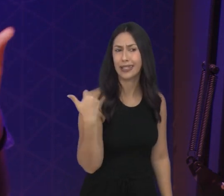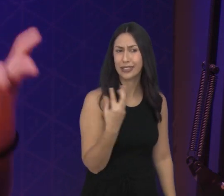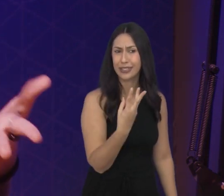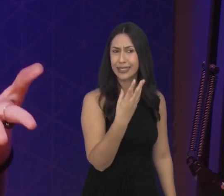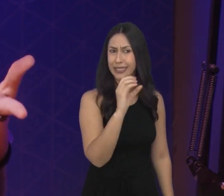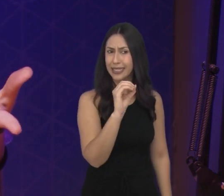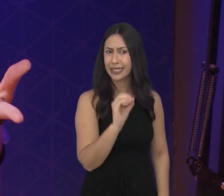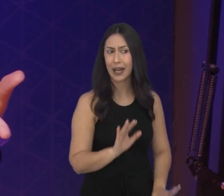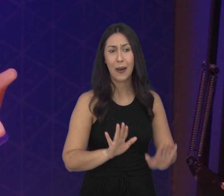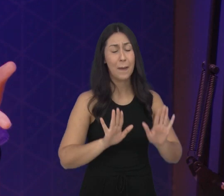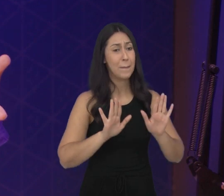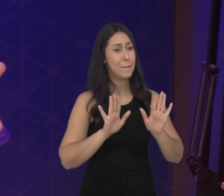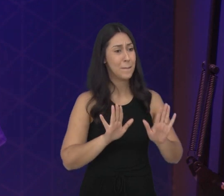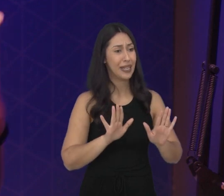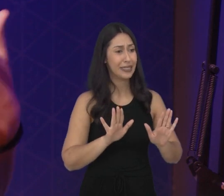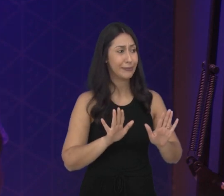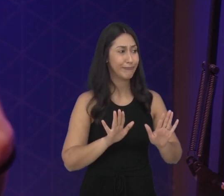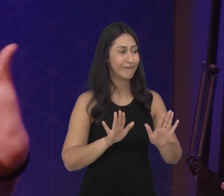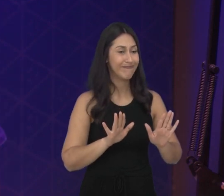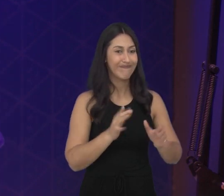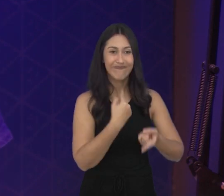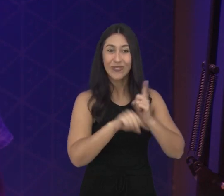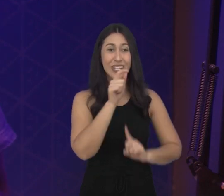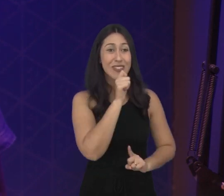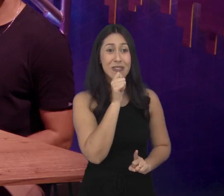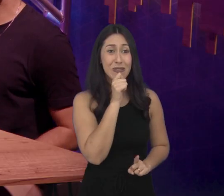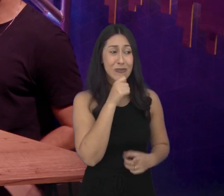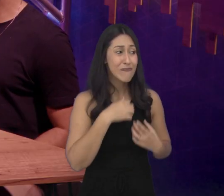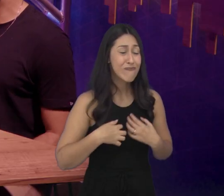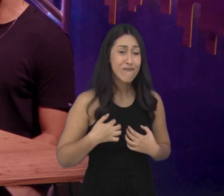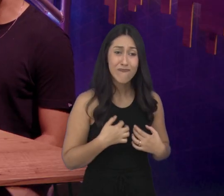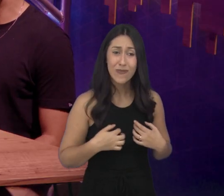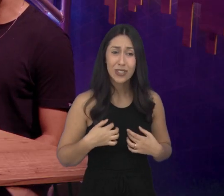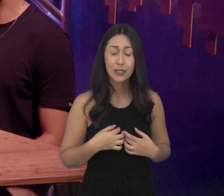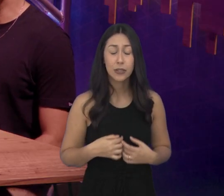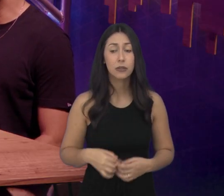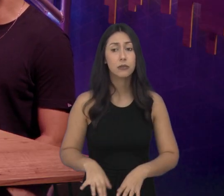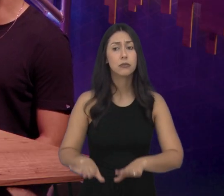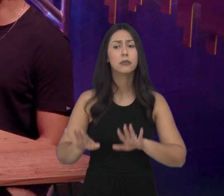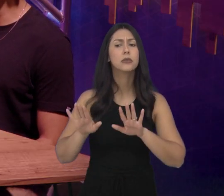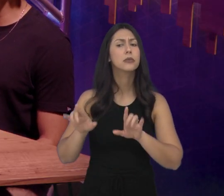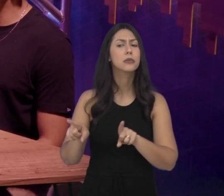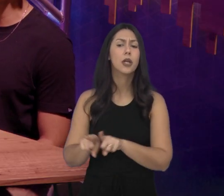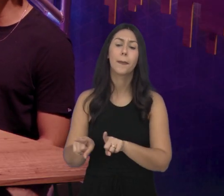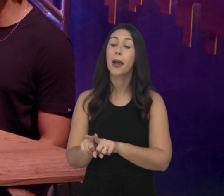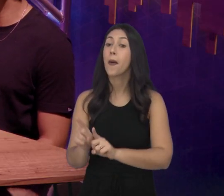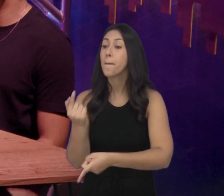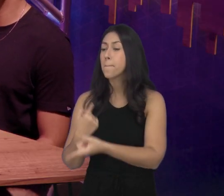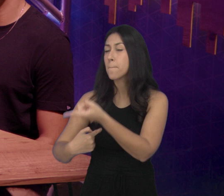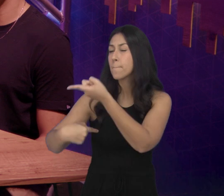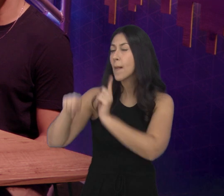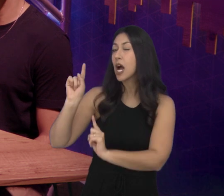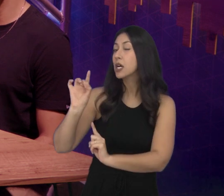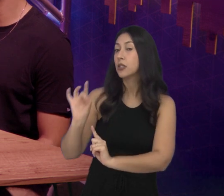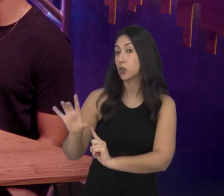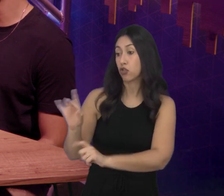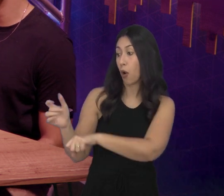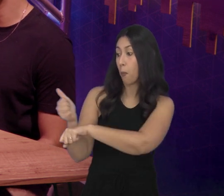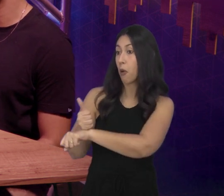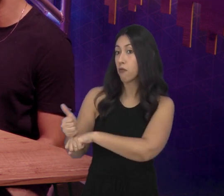anos e ainda não tá bem sucedido, bate uma crise existencial. E assim, o lance de bem sucedido não